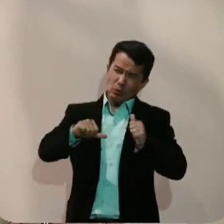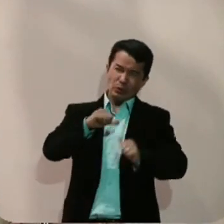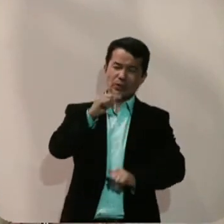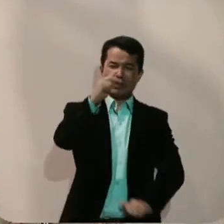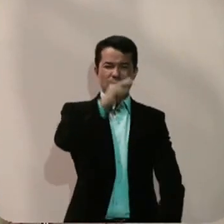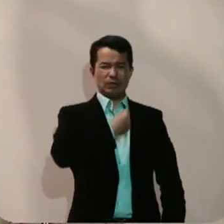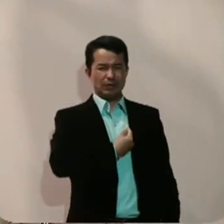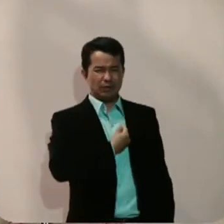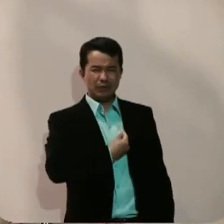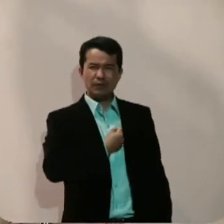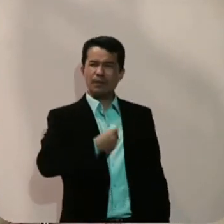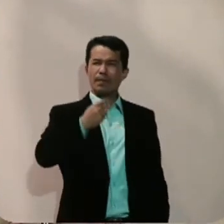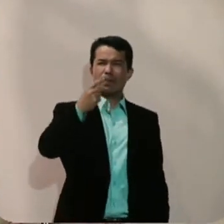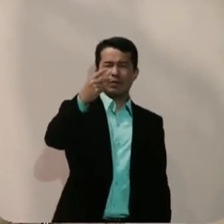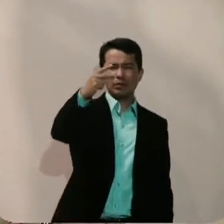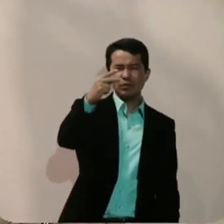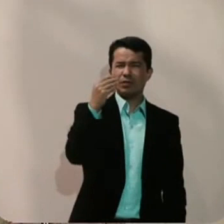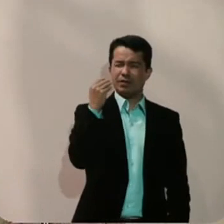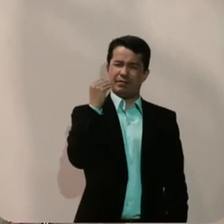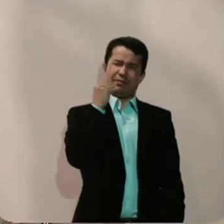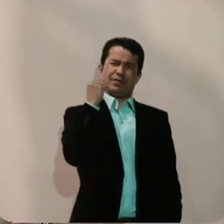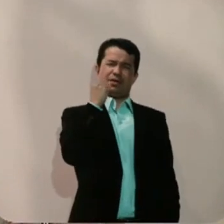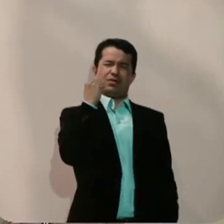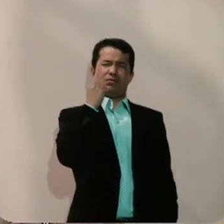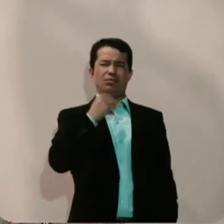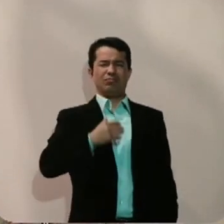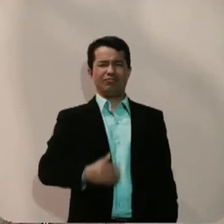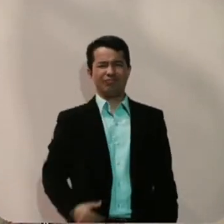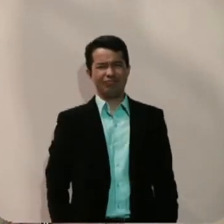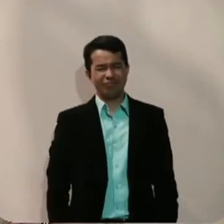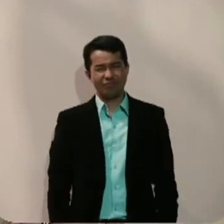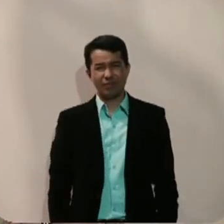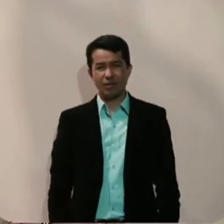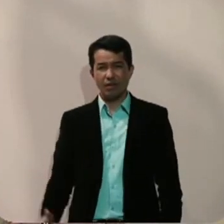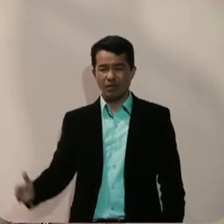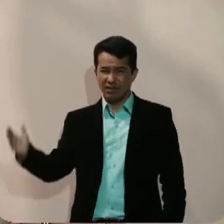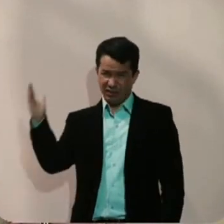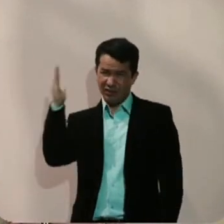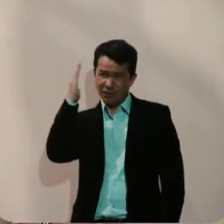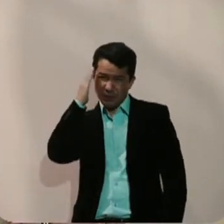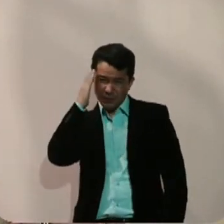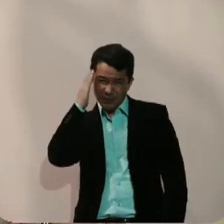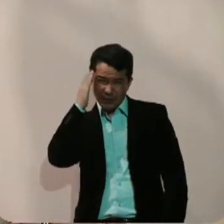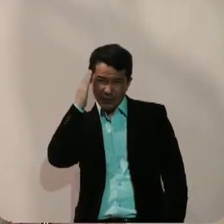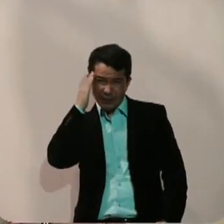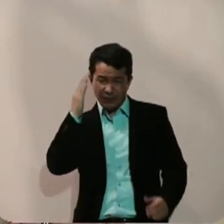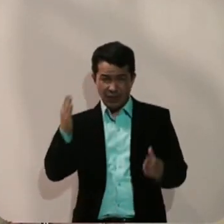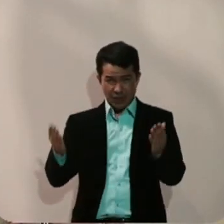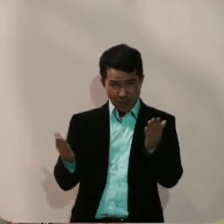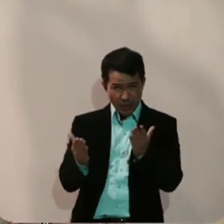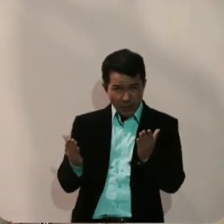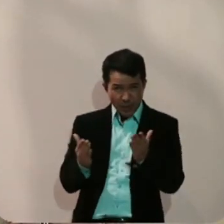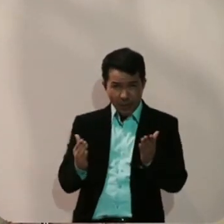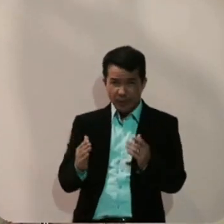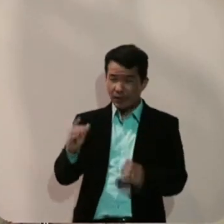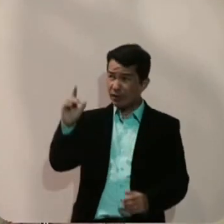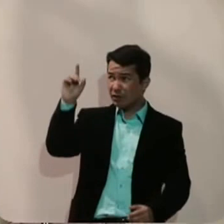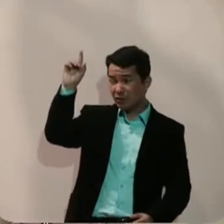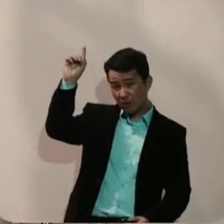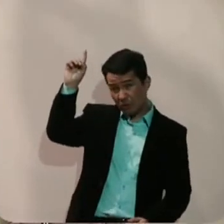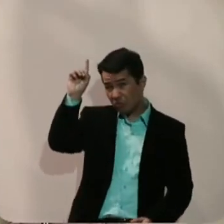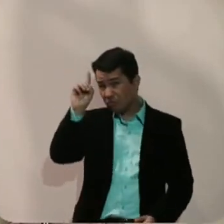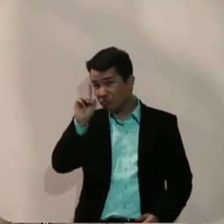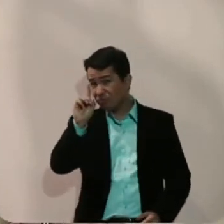tua fraqueza. Eu sei que o Espírito de Deus talvez esteja usando esse momento para dizer para você,